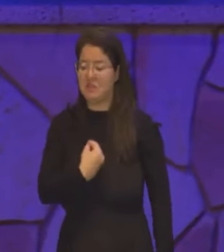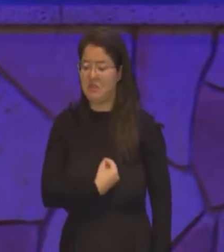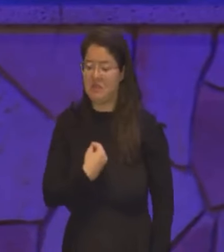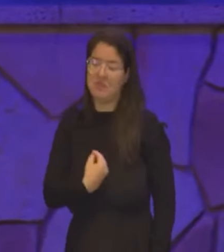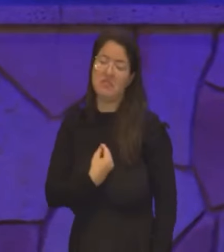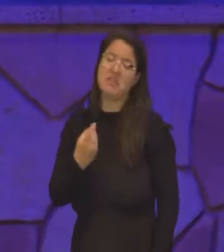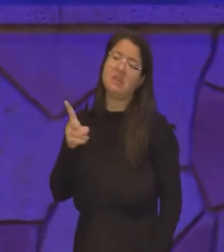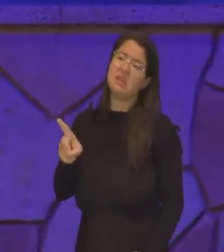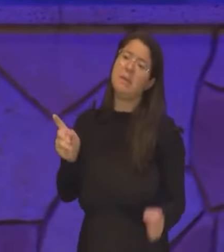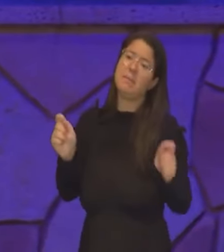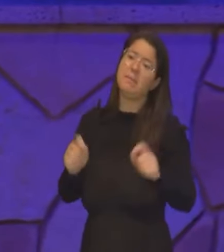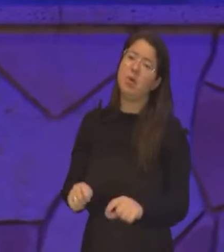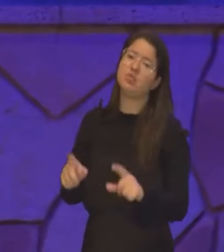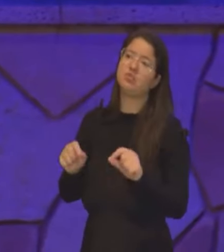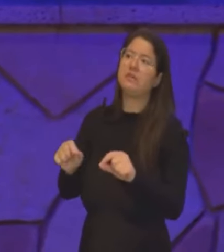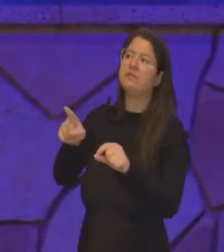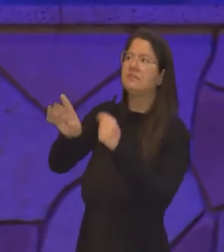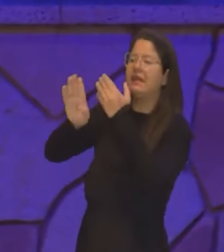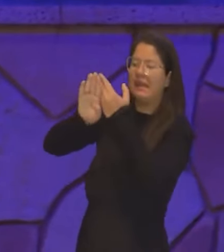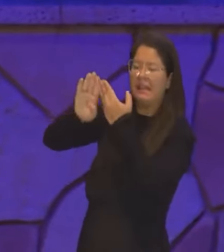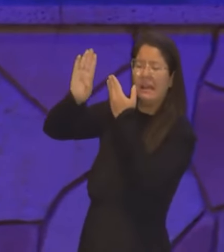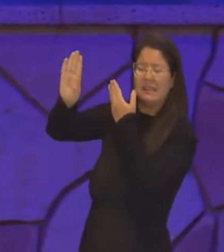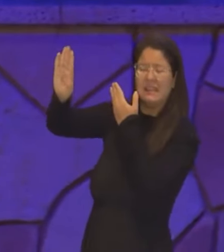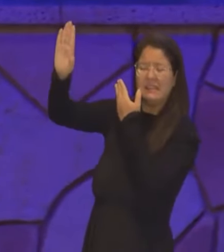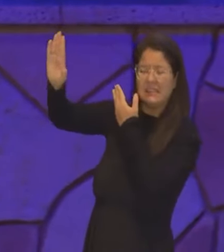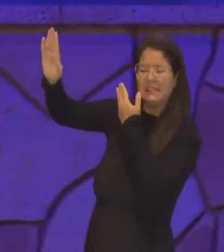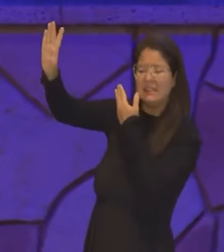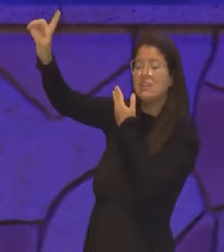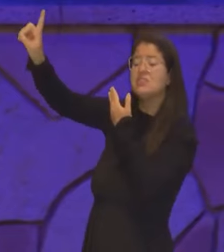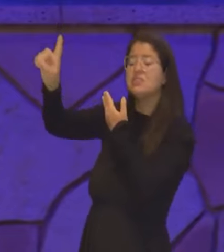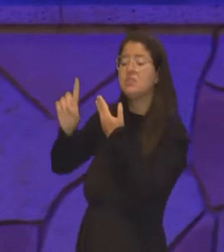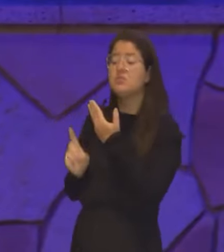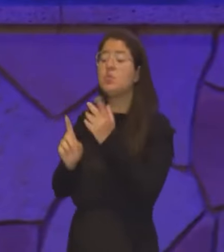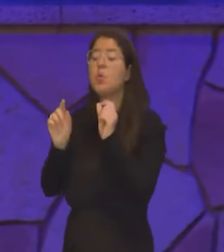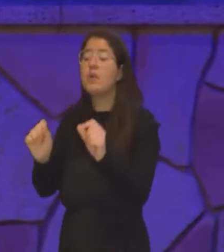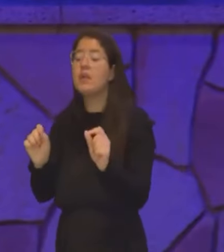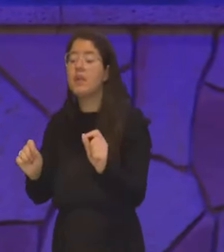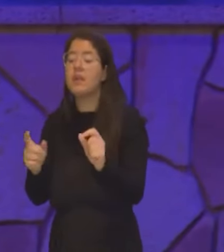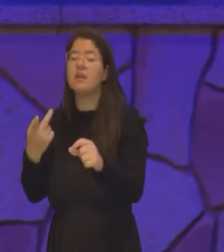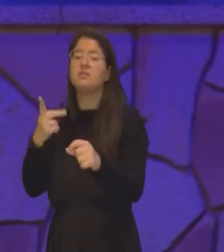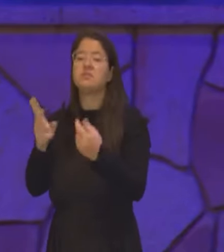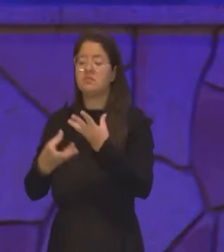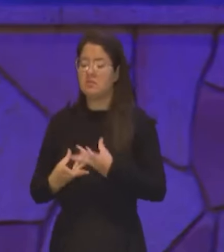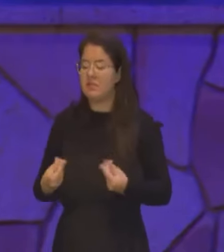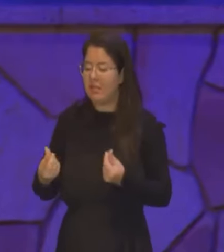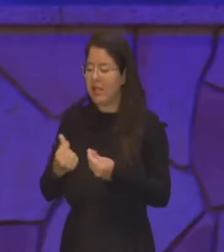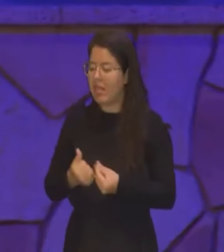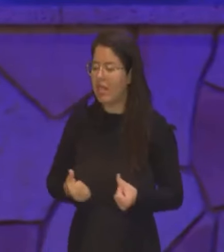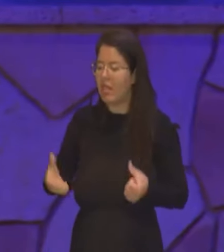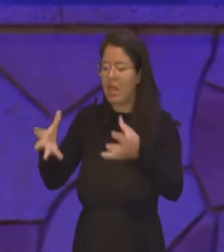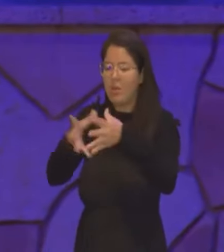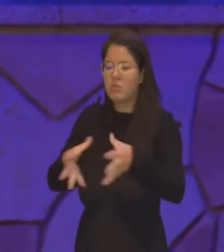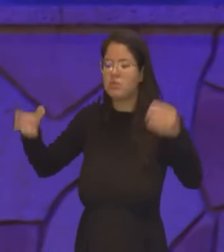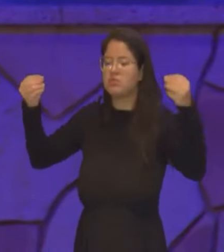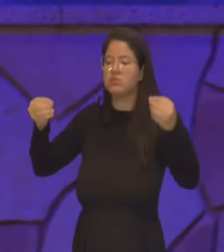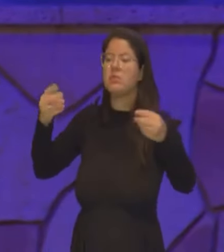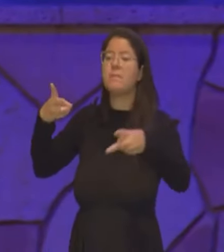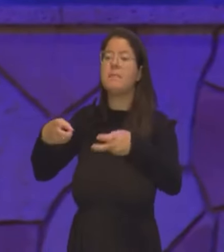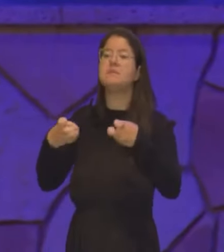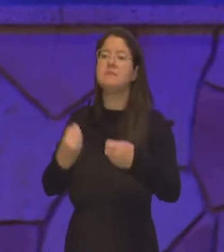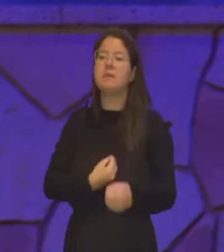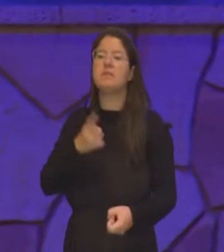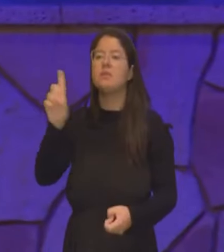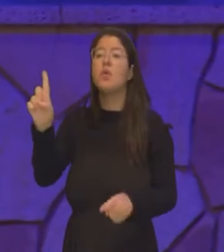que porventura possam estar afastando a sua sensibilidade de perceber a presença de